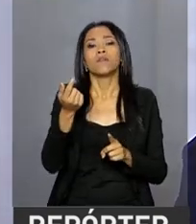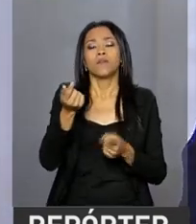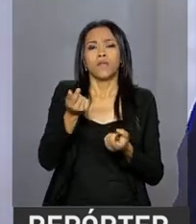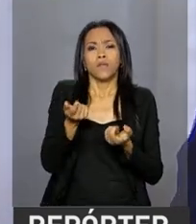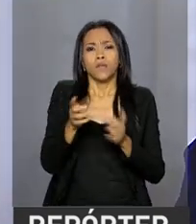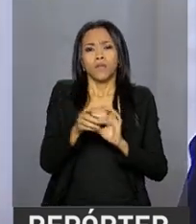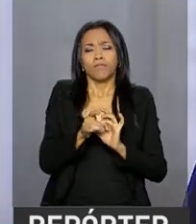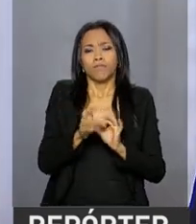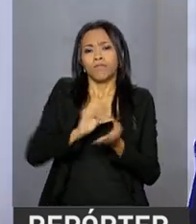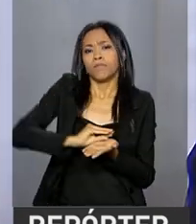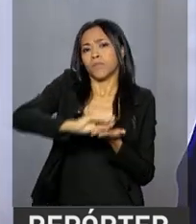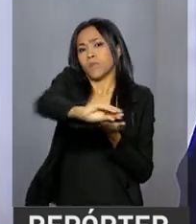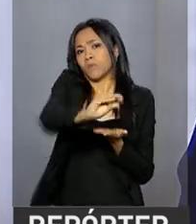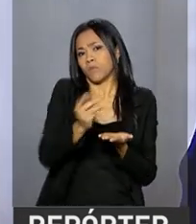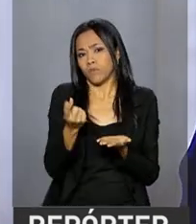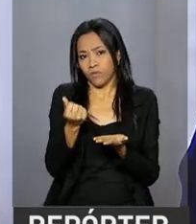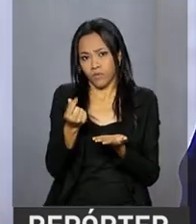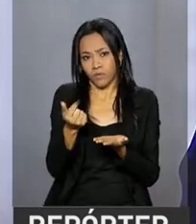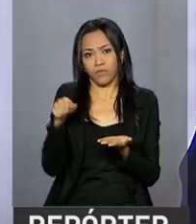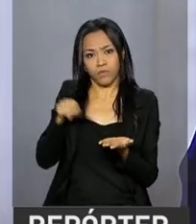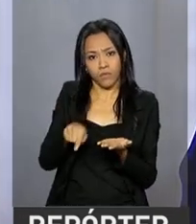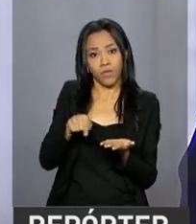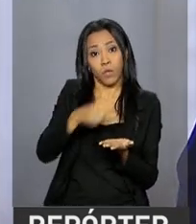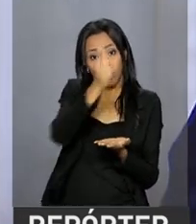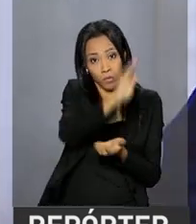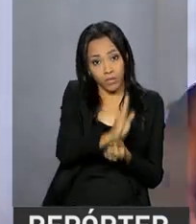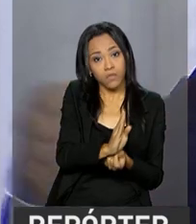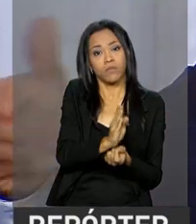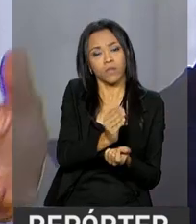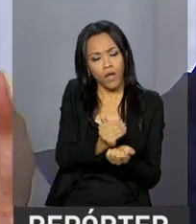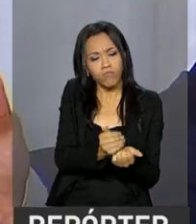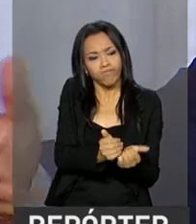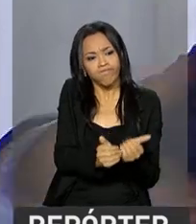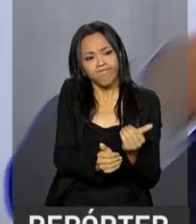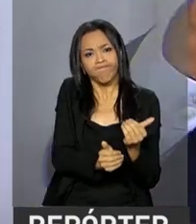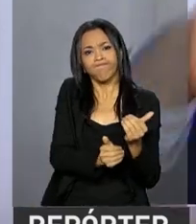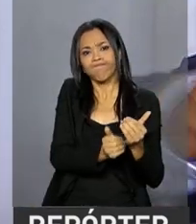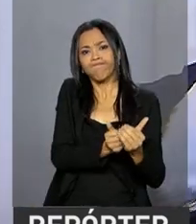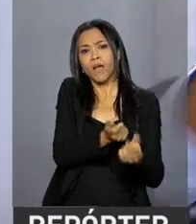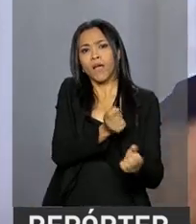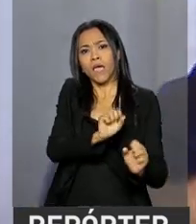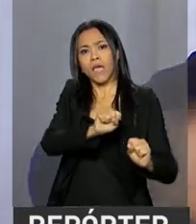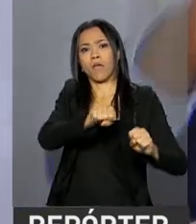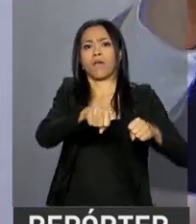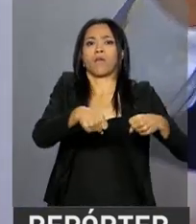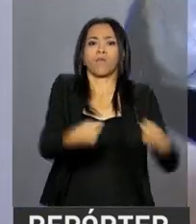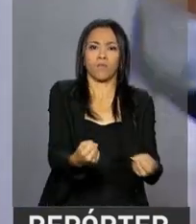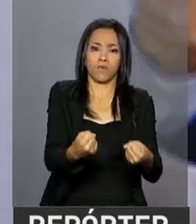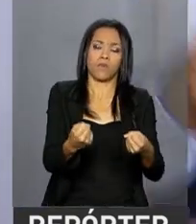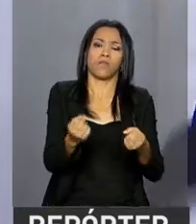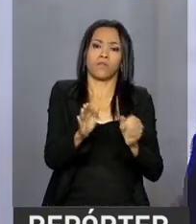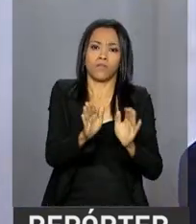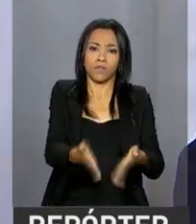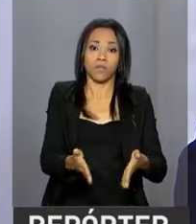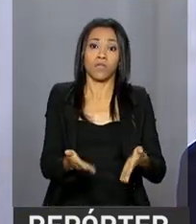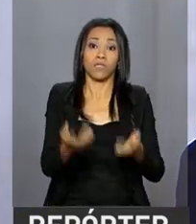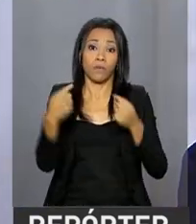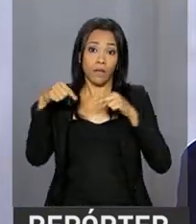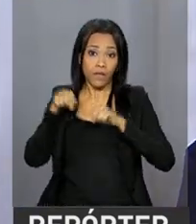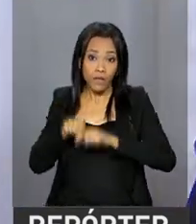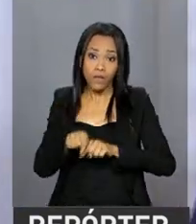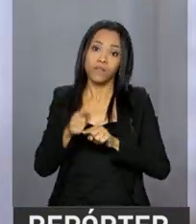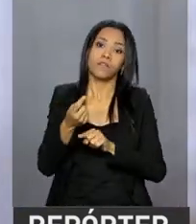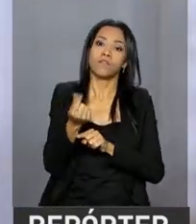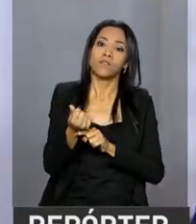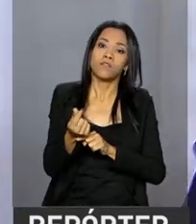Brasil está já entrando numa rota de recuperação. É, é esses recursos e e a ação do